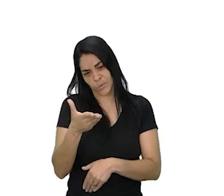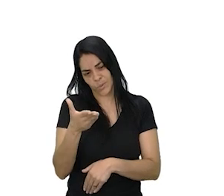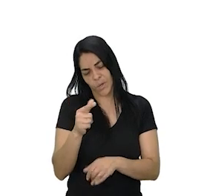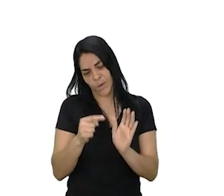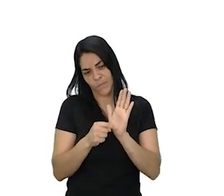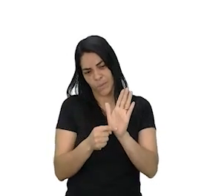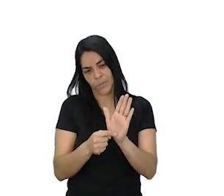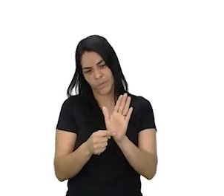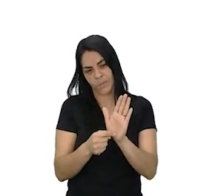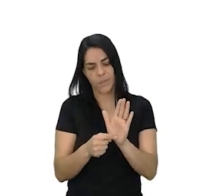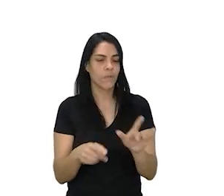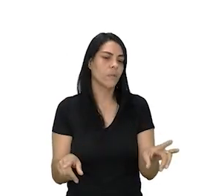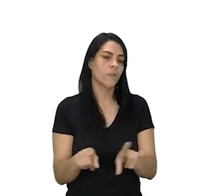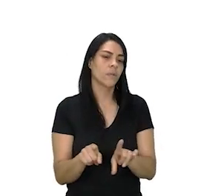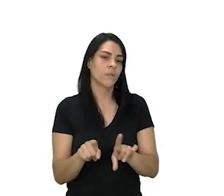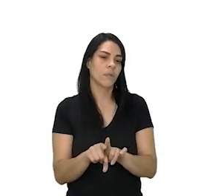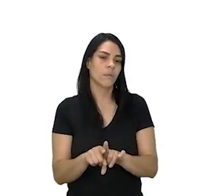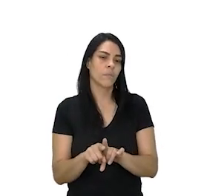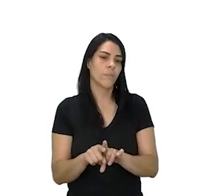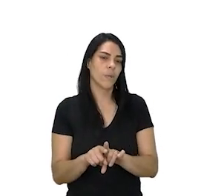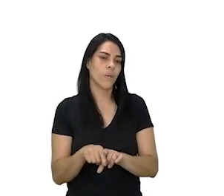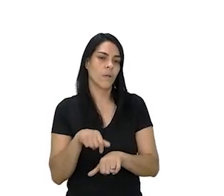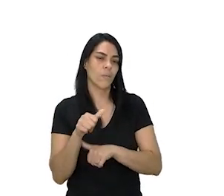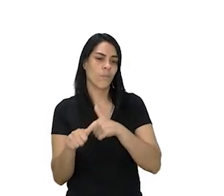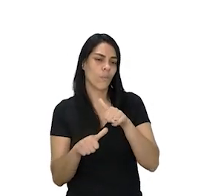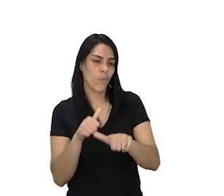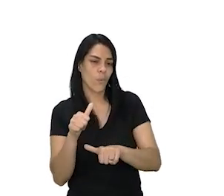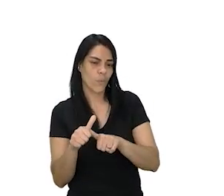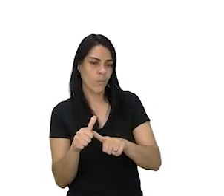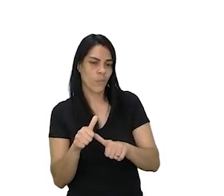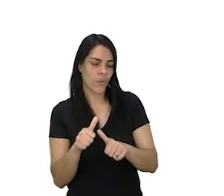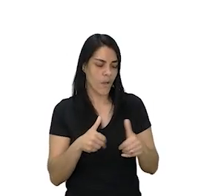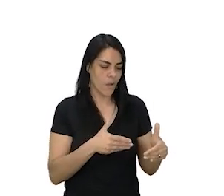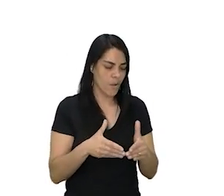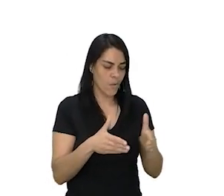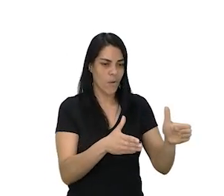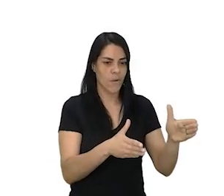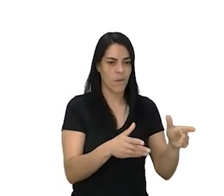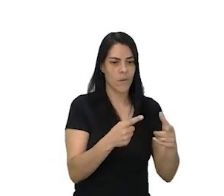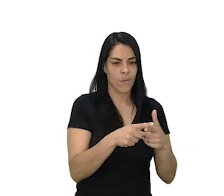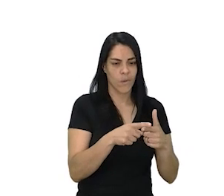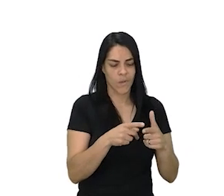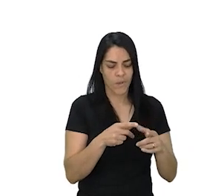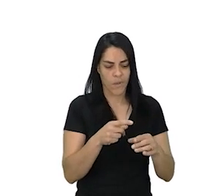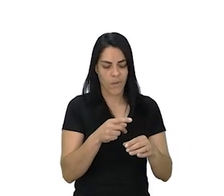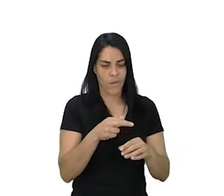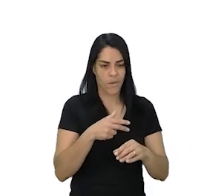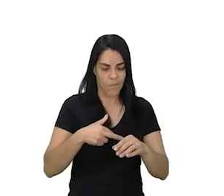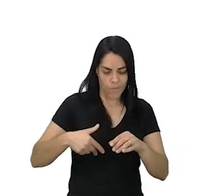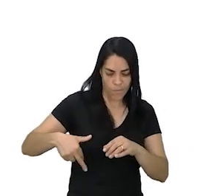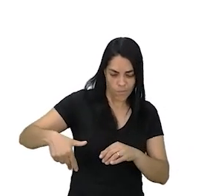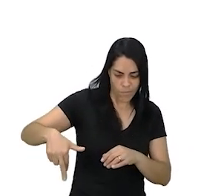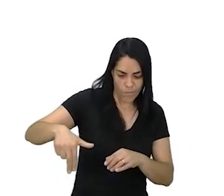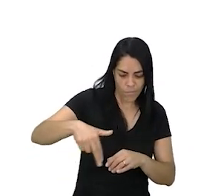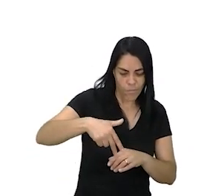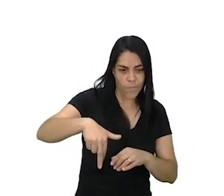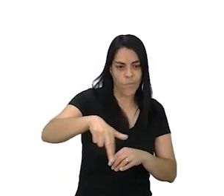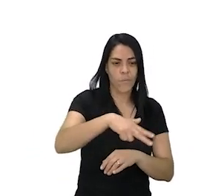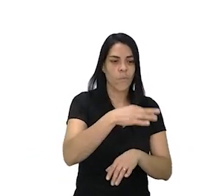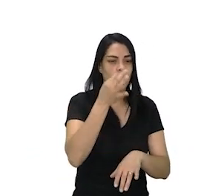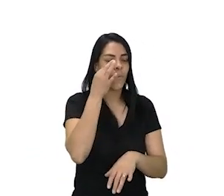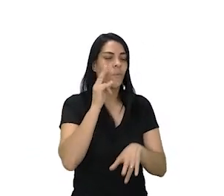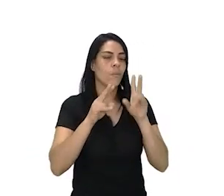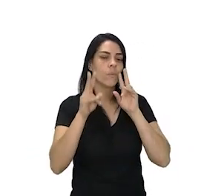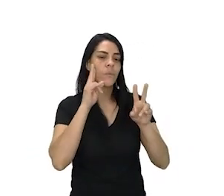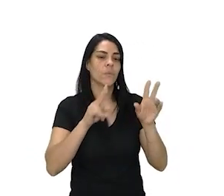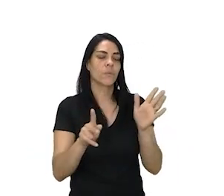eu também poderia ir por aqui, ó, fazer toda essa volta, esse contorno aqui, fazendo novas observações desse